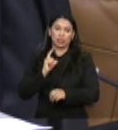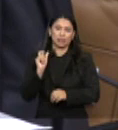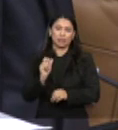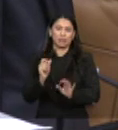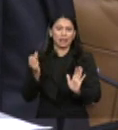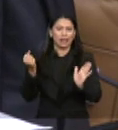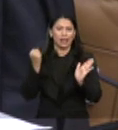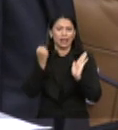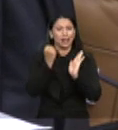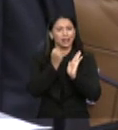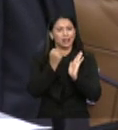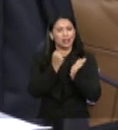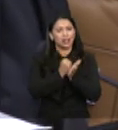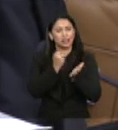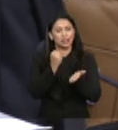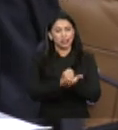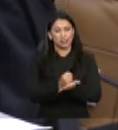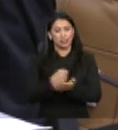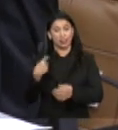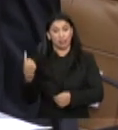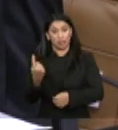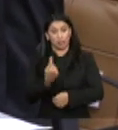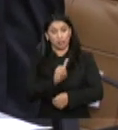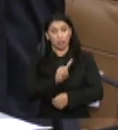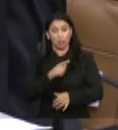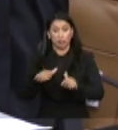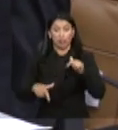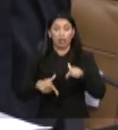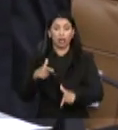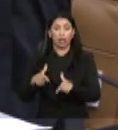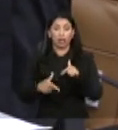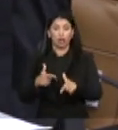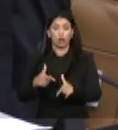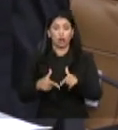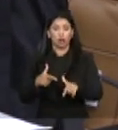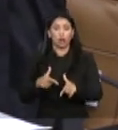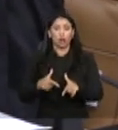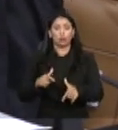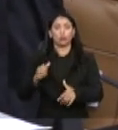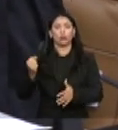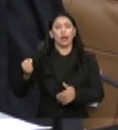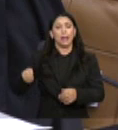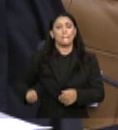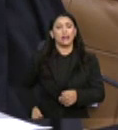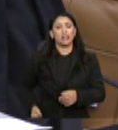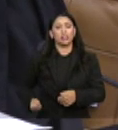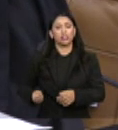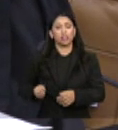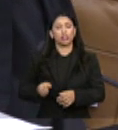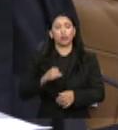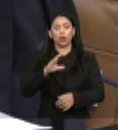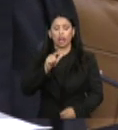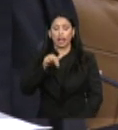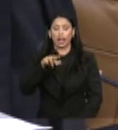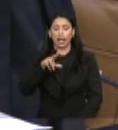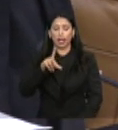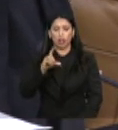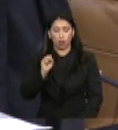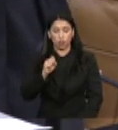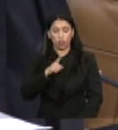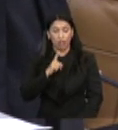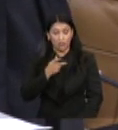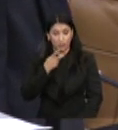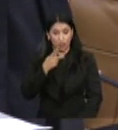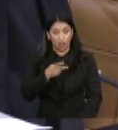bem registrada entre nós tanto na obra do Embaixador Carlos Henrique Cardim ao salientar